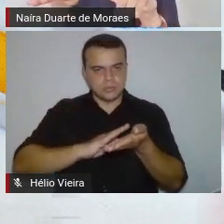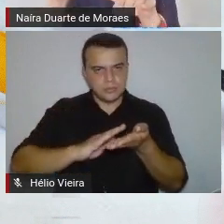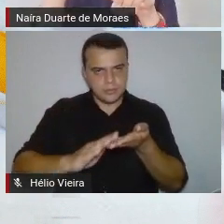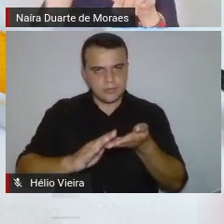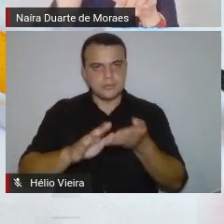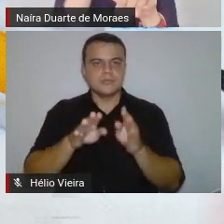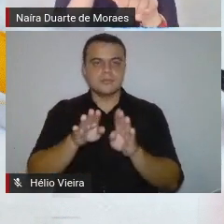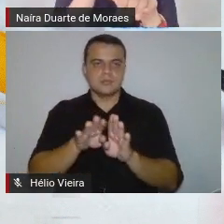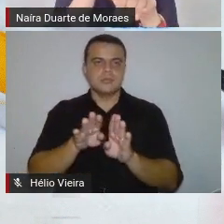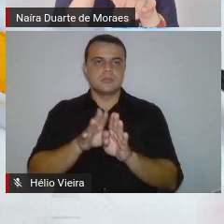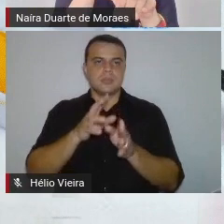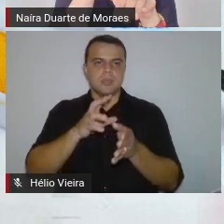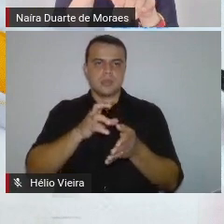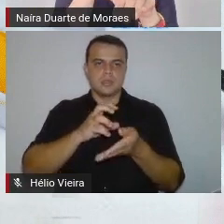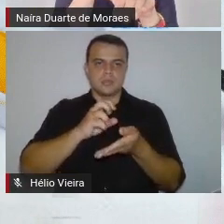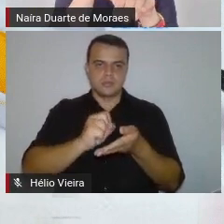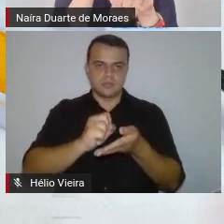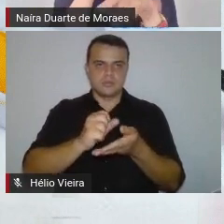camada por cima.